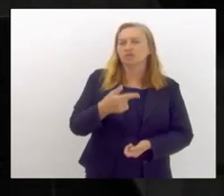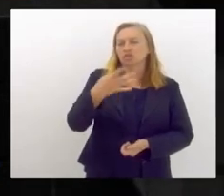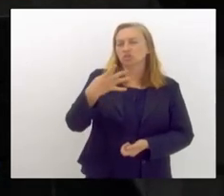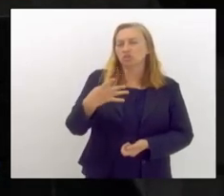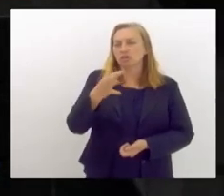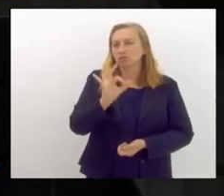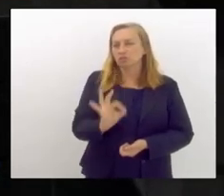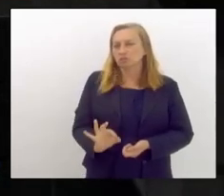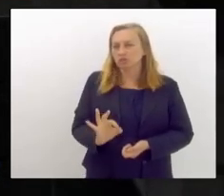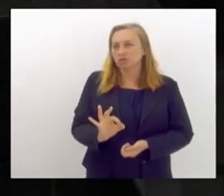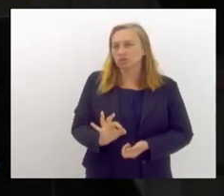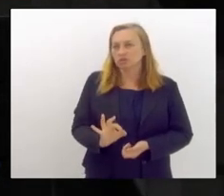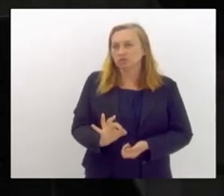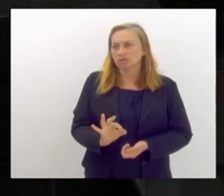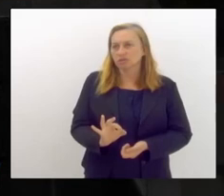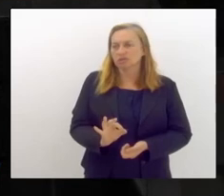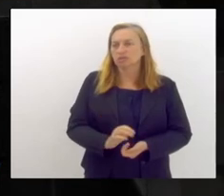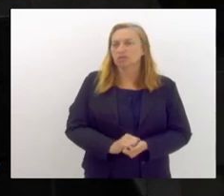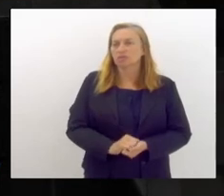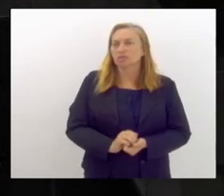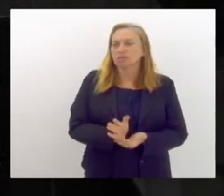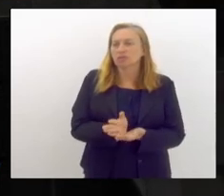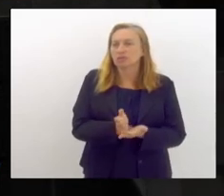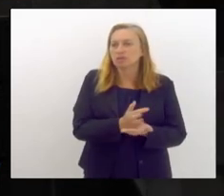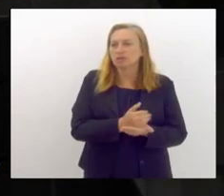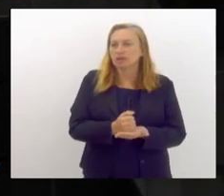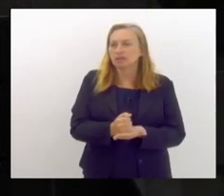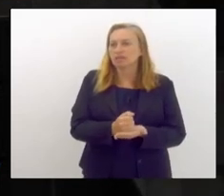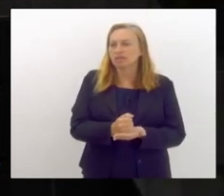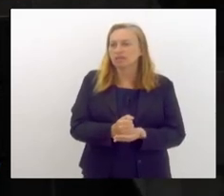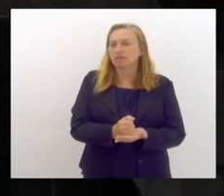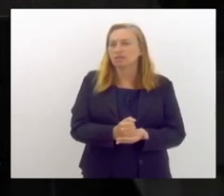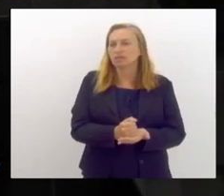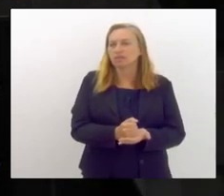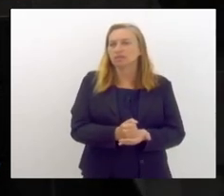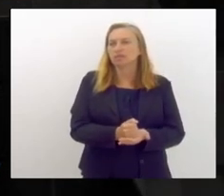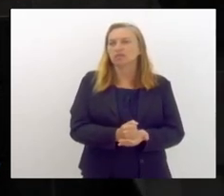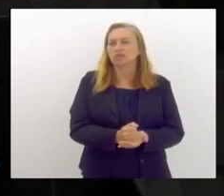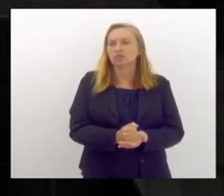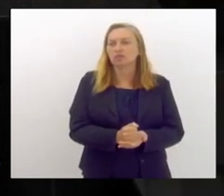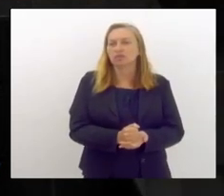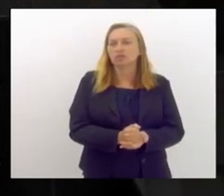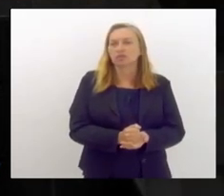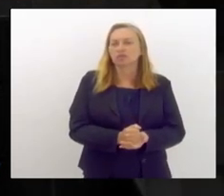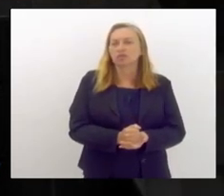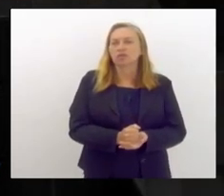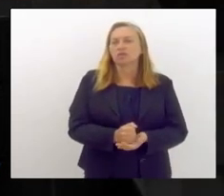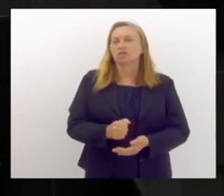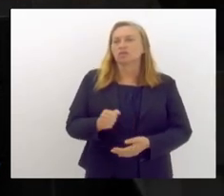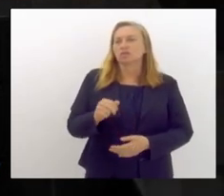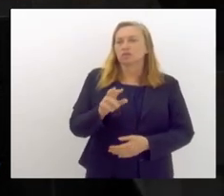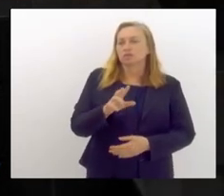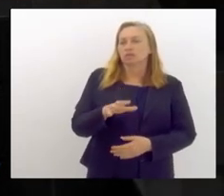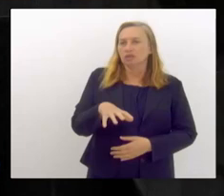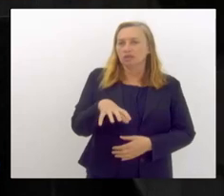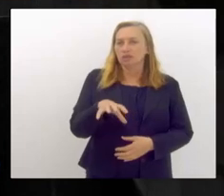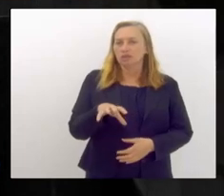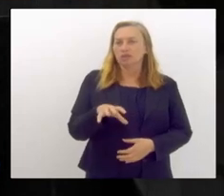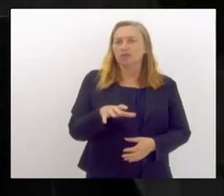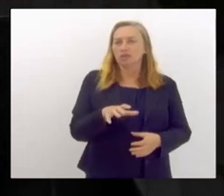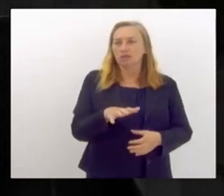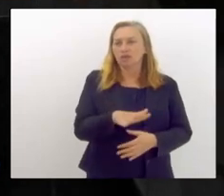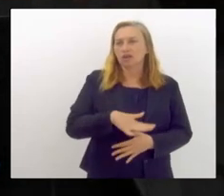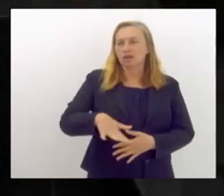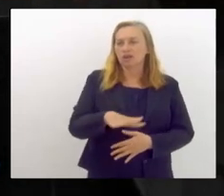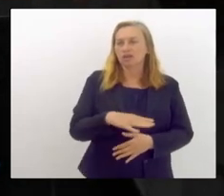24% de arrendamento ou afretamento de unidade de produção de petróleo